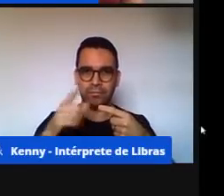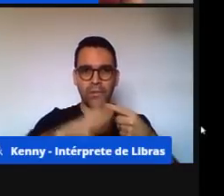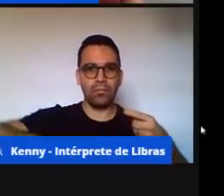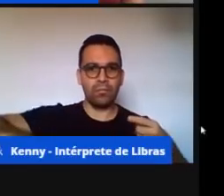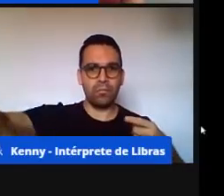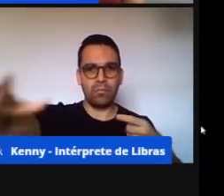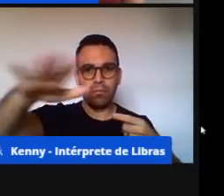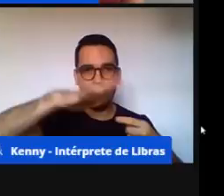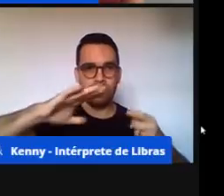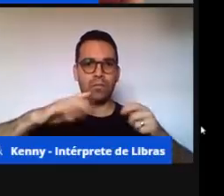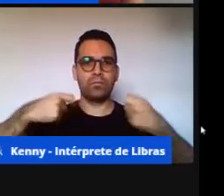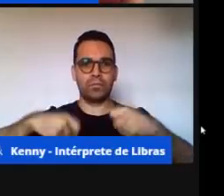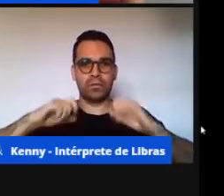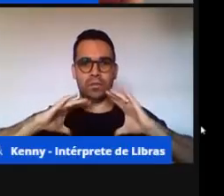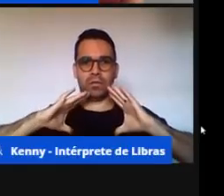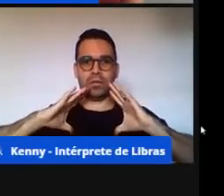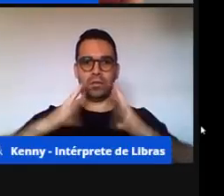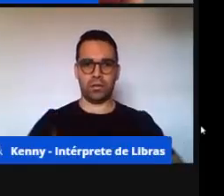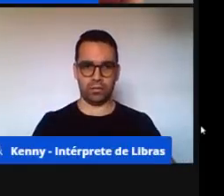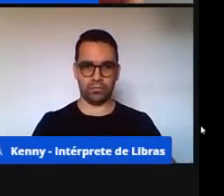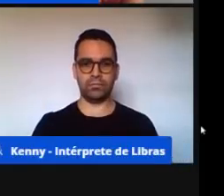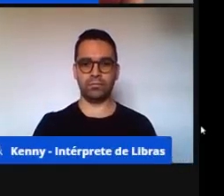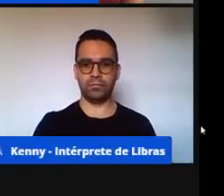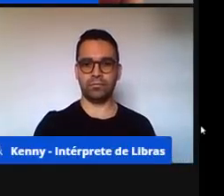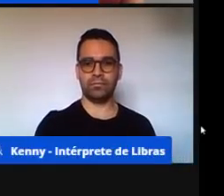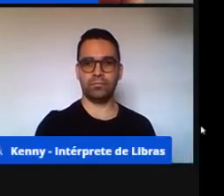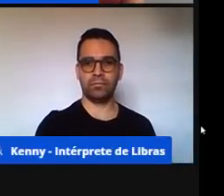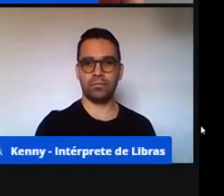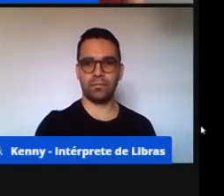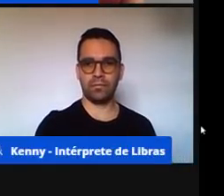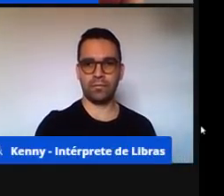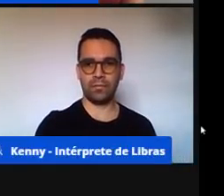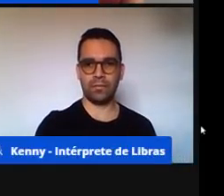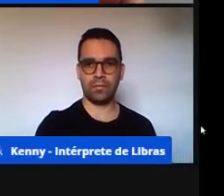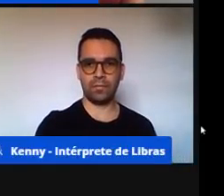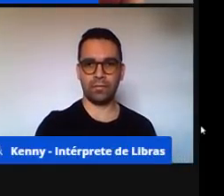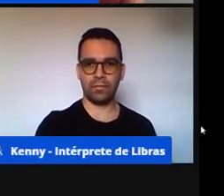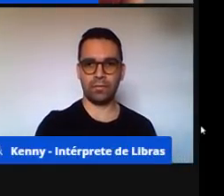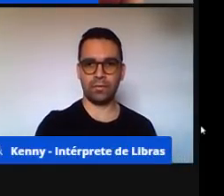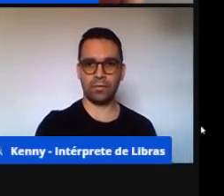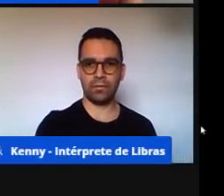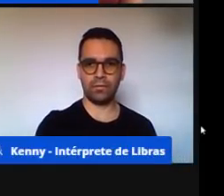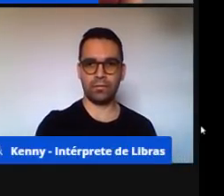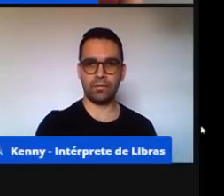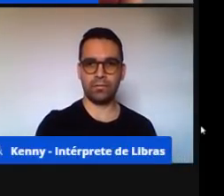os estudos mostraram que ela não é mais importante, porque é muito mais importante você higienizar suas mãos